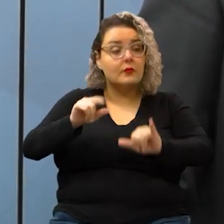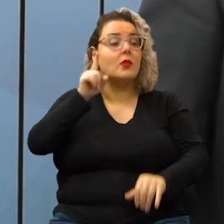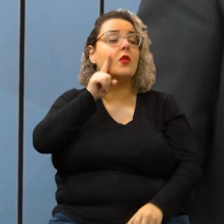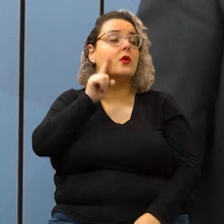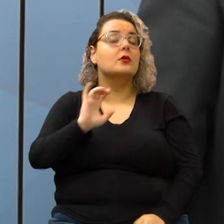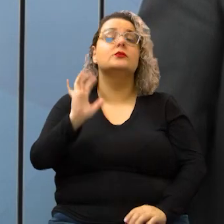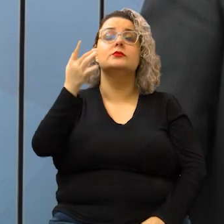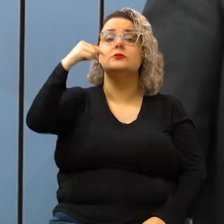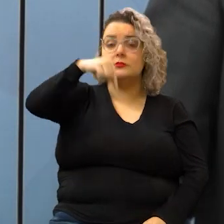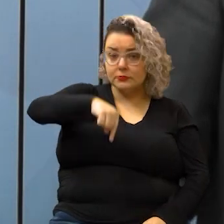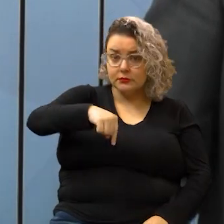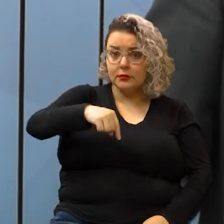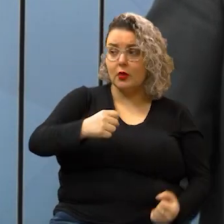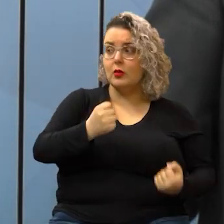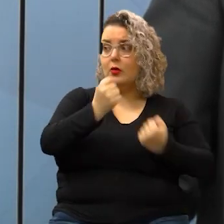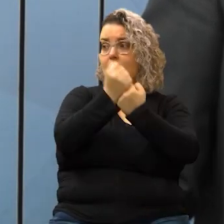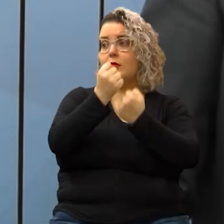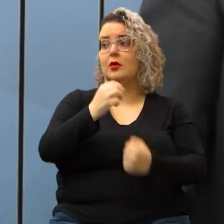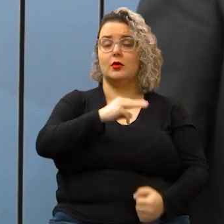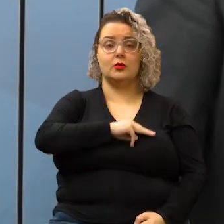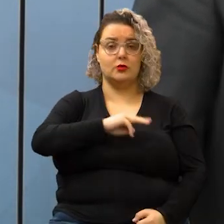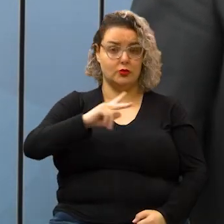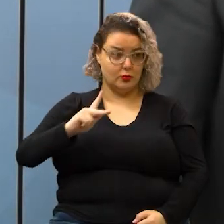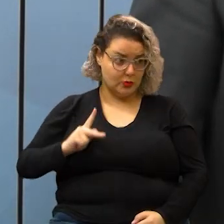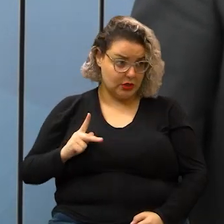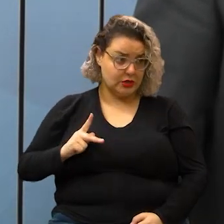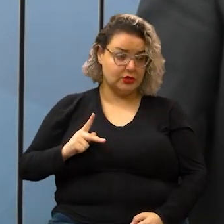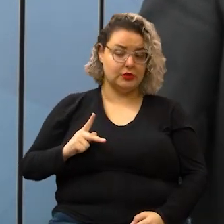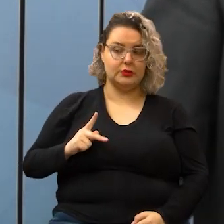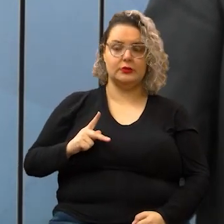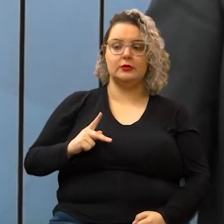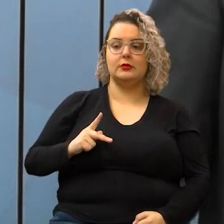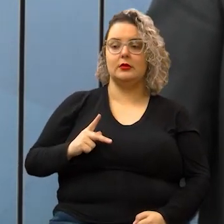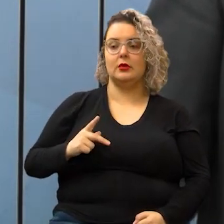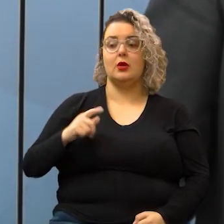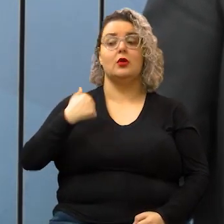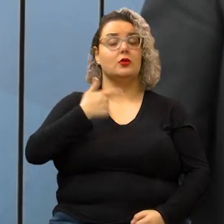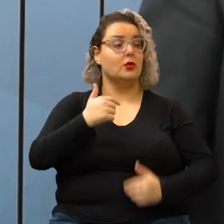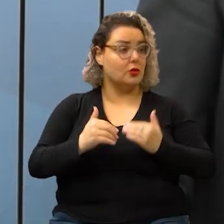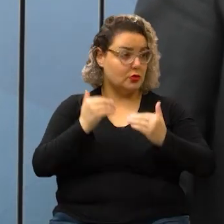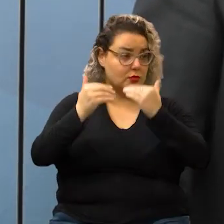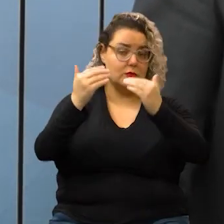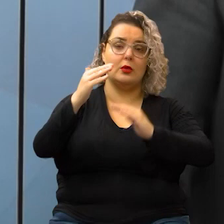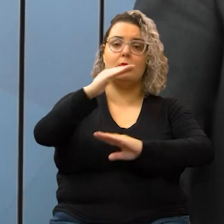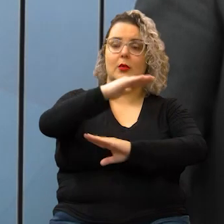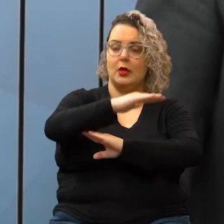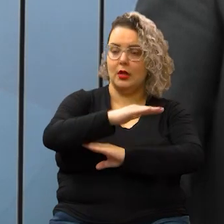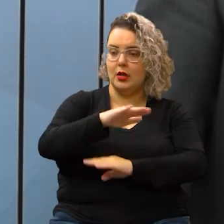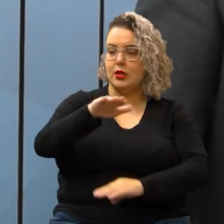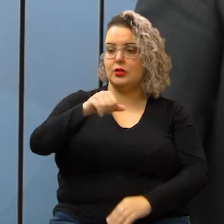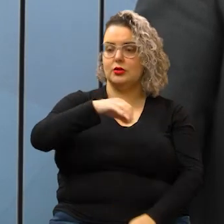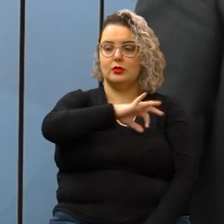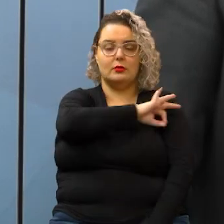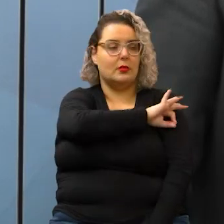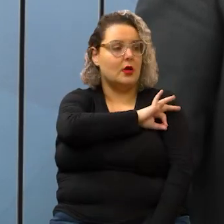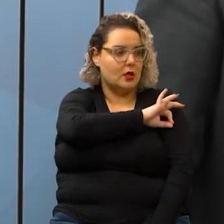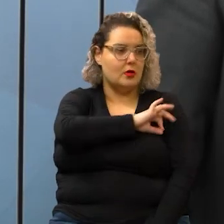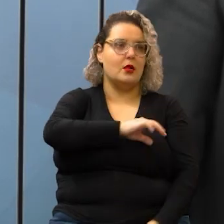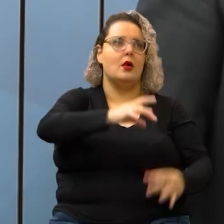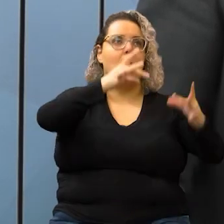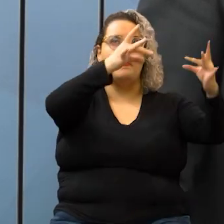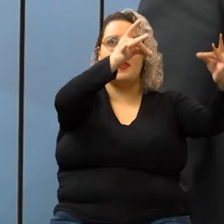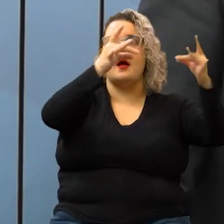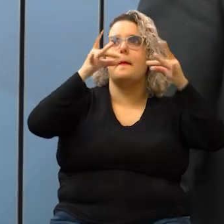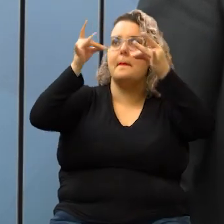com o apoio do Ministério Público, né, da Infância e da Juventude, a gente produzir pela Câmara, chamar a Prefeitura, esses cartazes, fazer